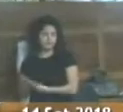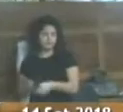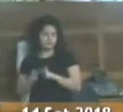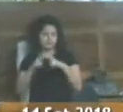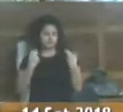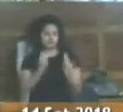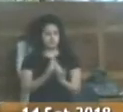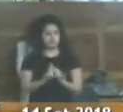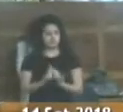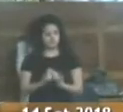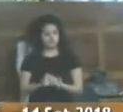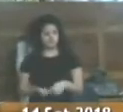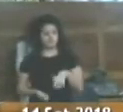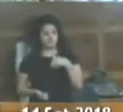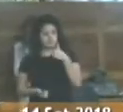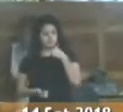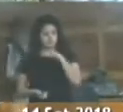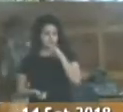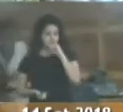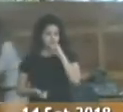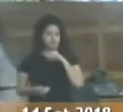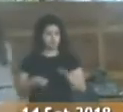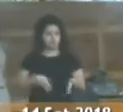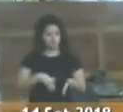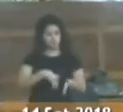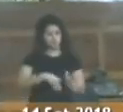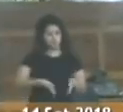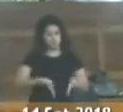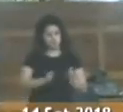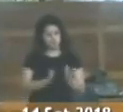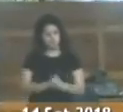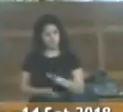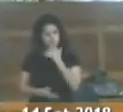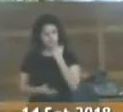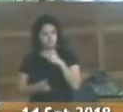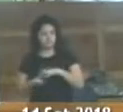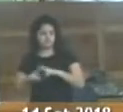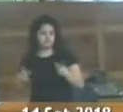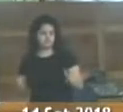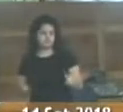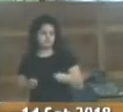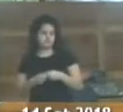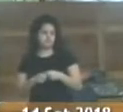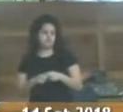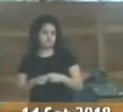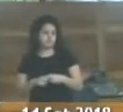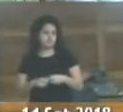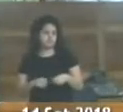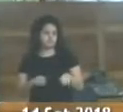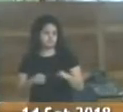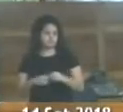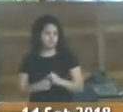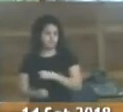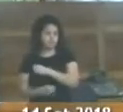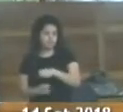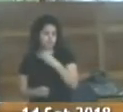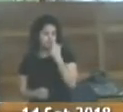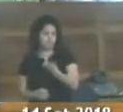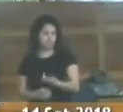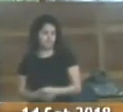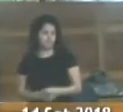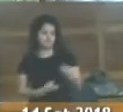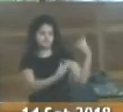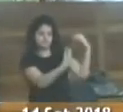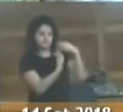de pais no corredor. Merendas diferentes preparadas na mesma cozinha. Equipamentos de